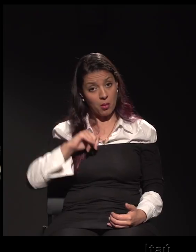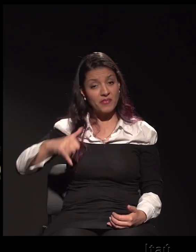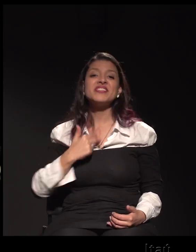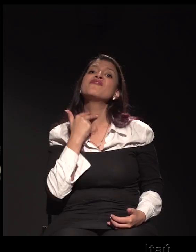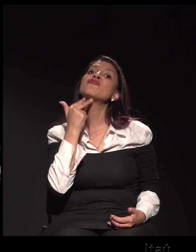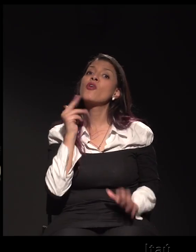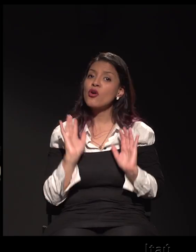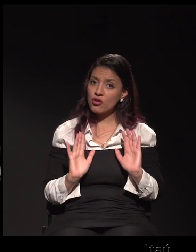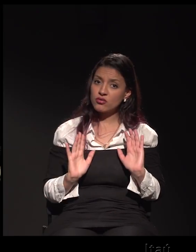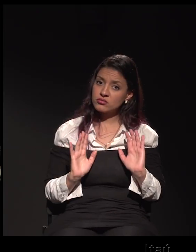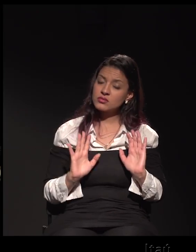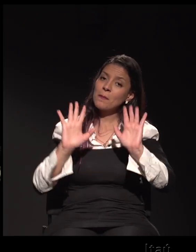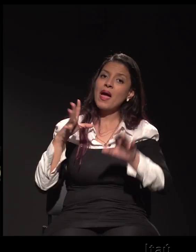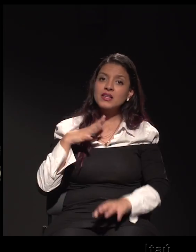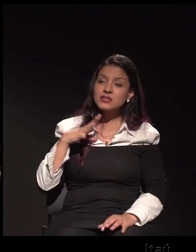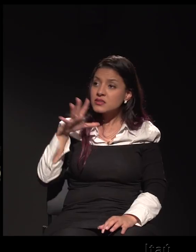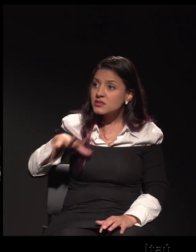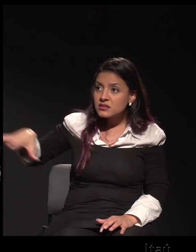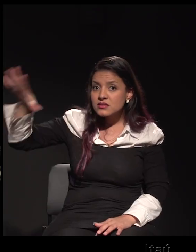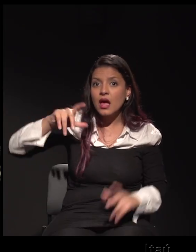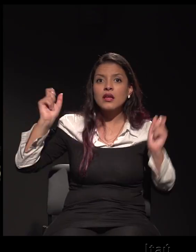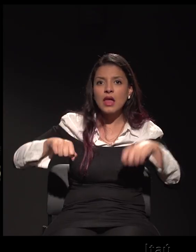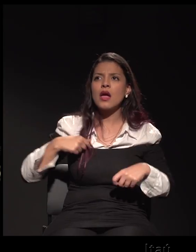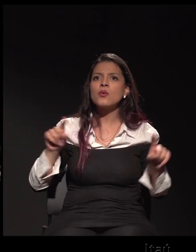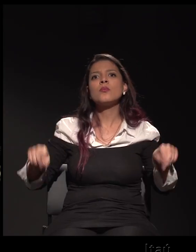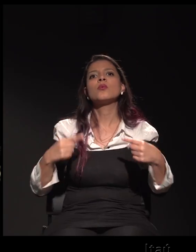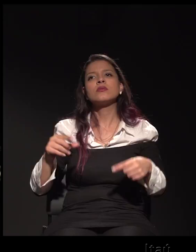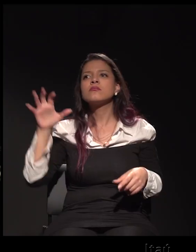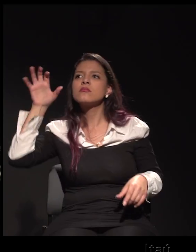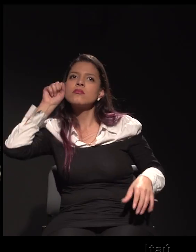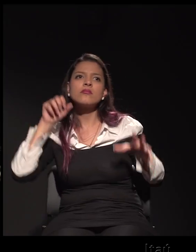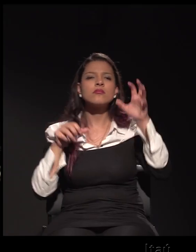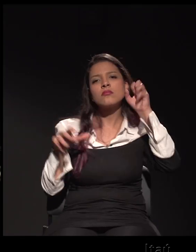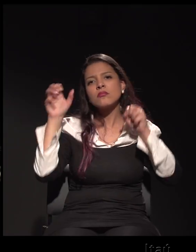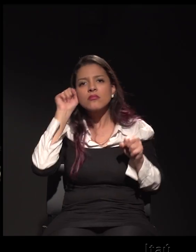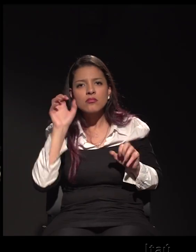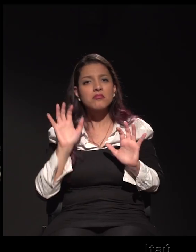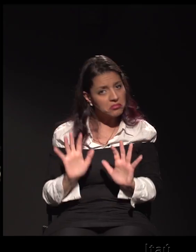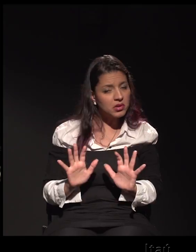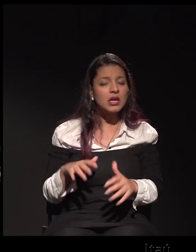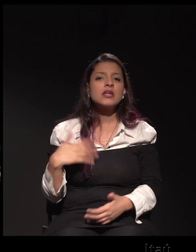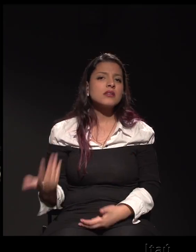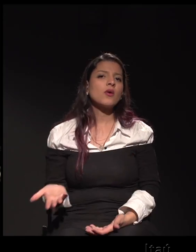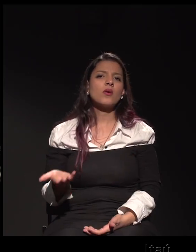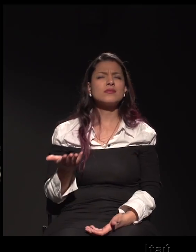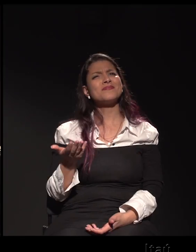a cidade ela faz com que eu ouça música. Né? Então,